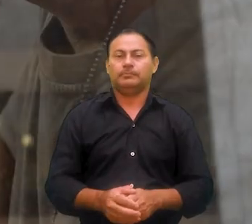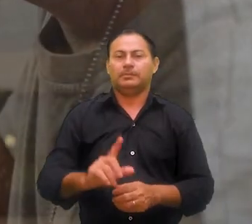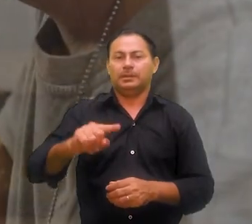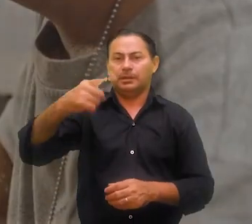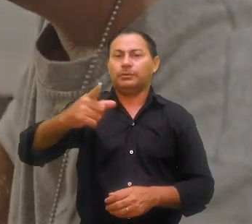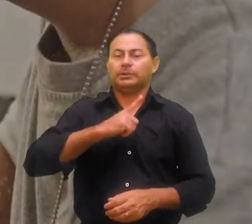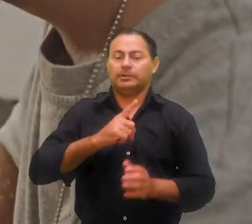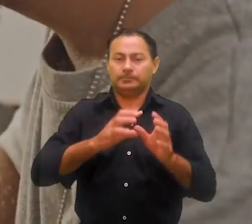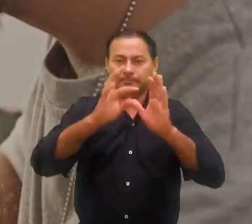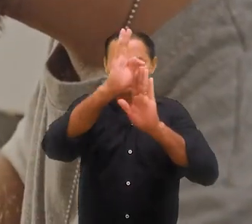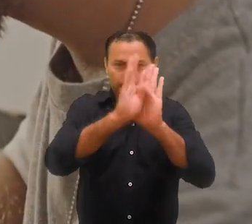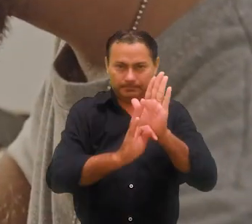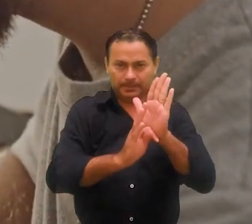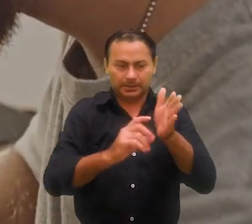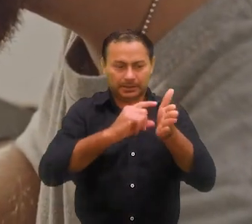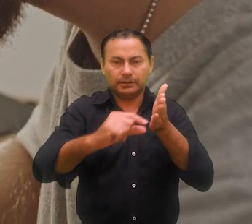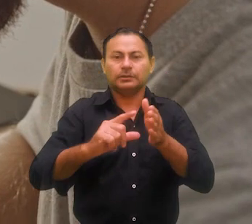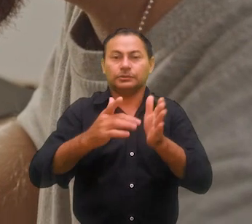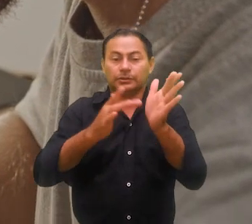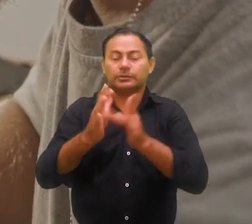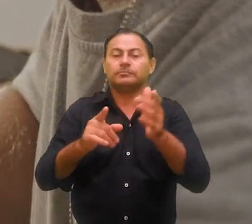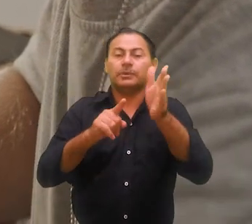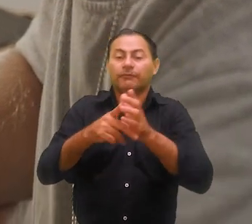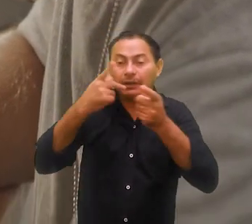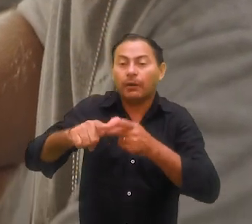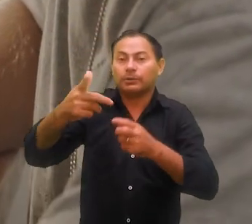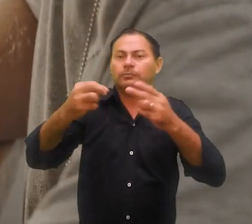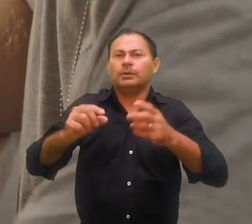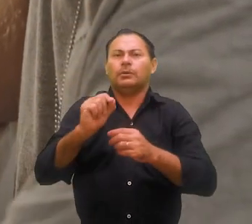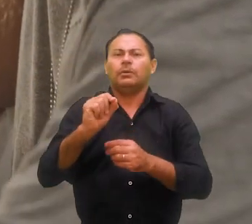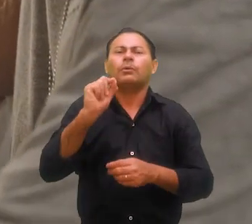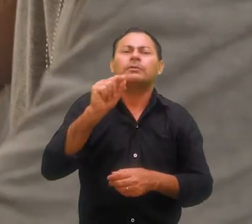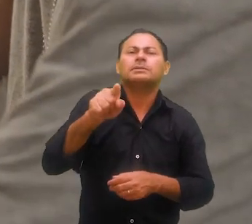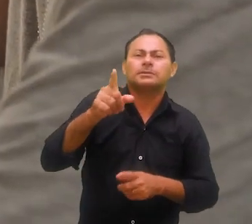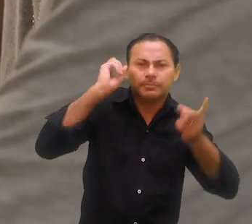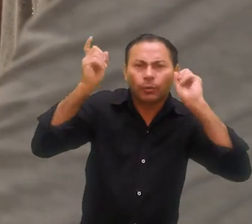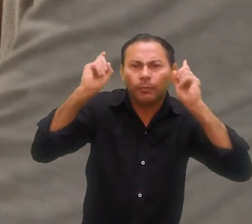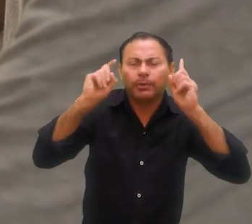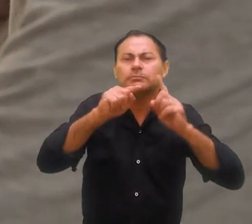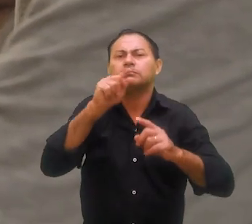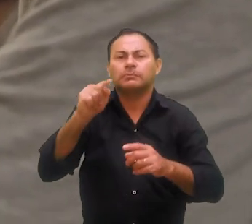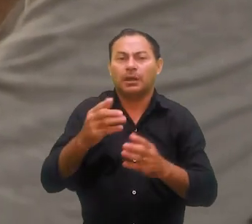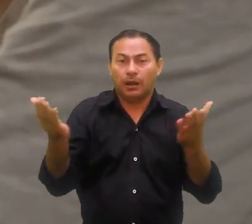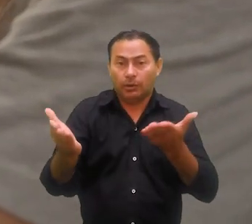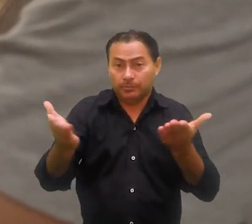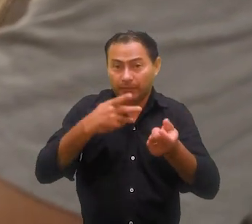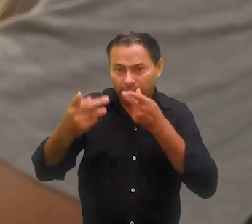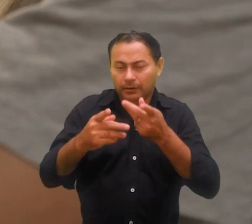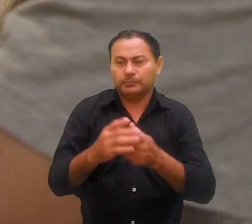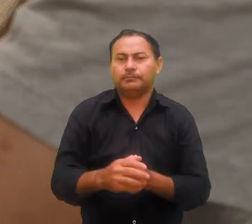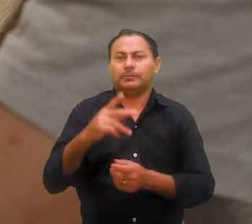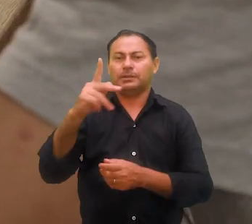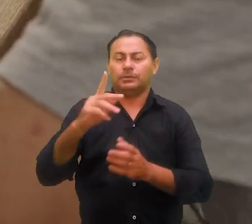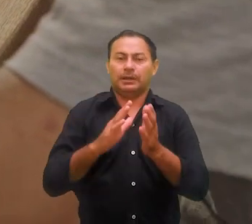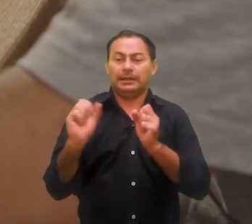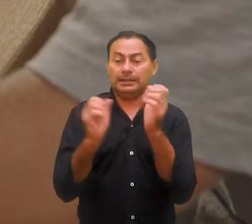valores. E a seguir temos esta passagem na qual Jesus levanta outra questão. Com o que você se preocupa? Vamos agora